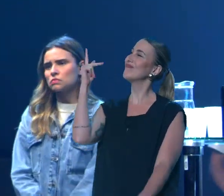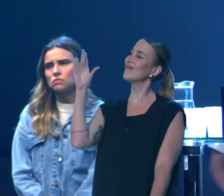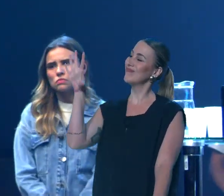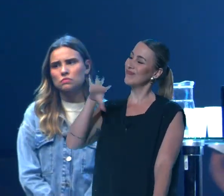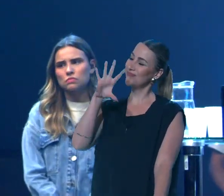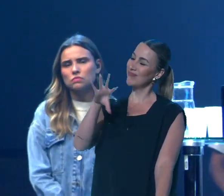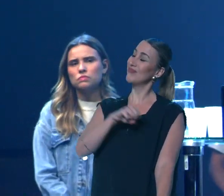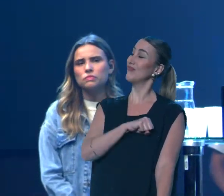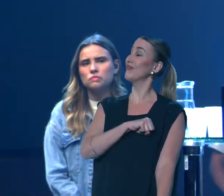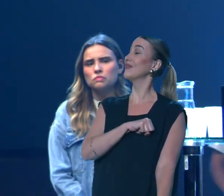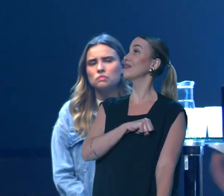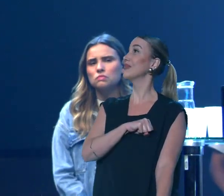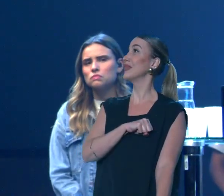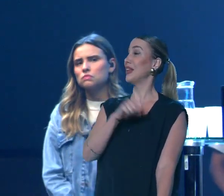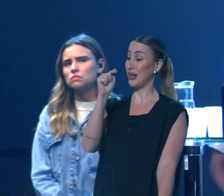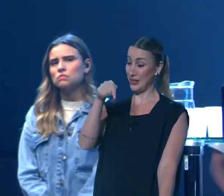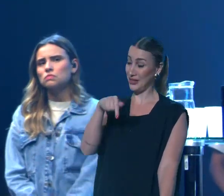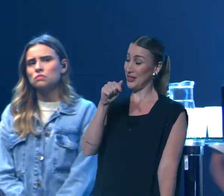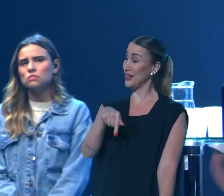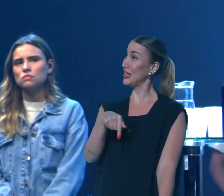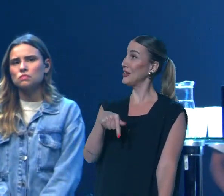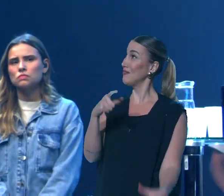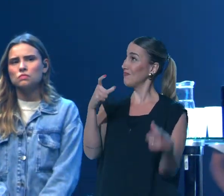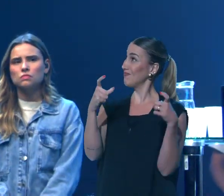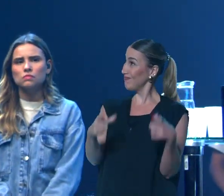Nesse lugar, Deus, em nome de Jesus,